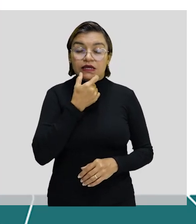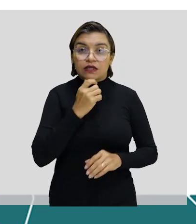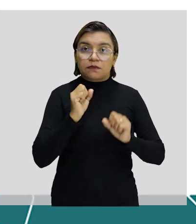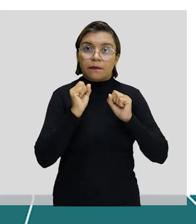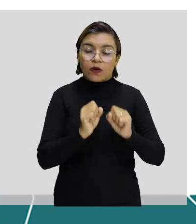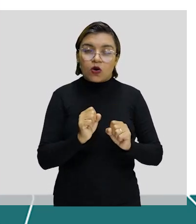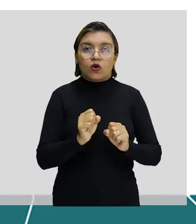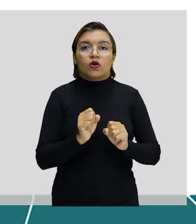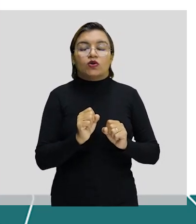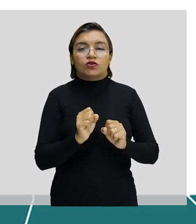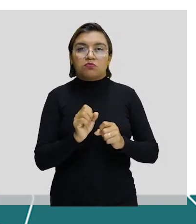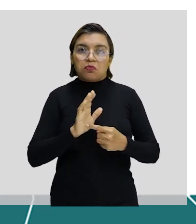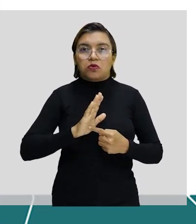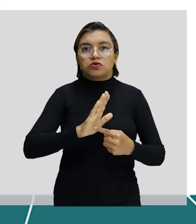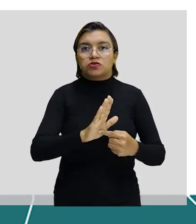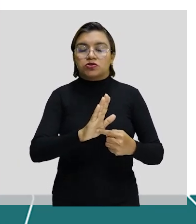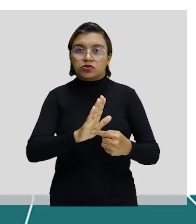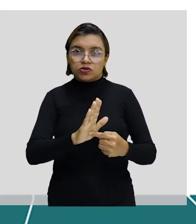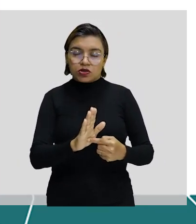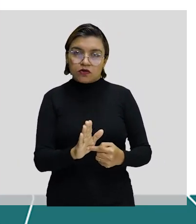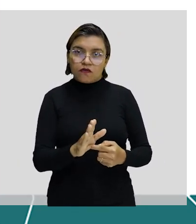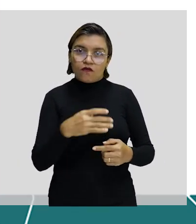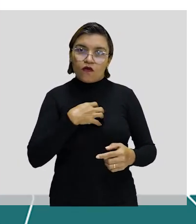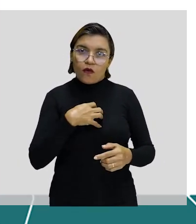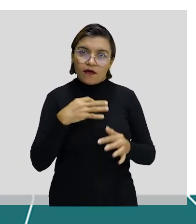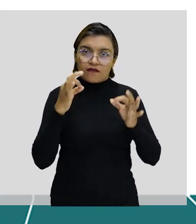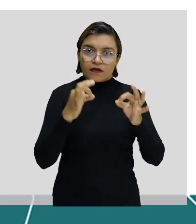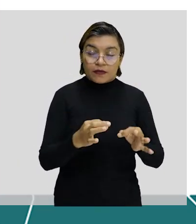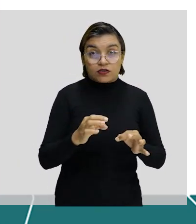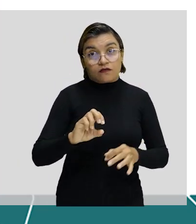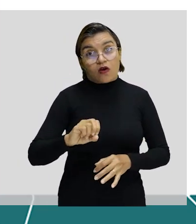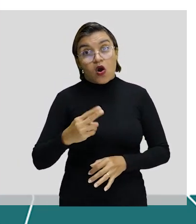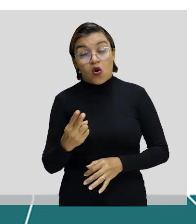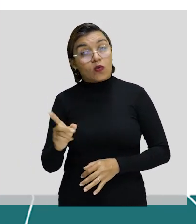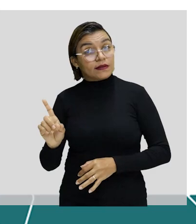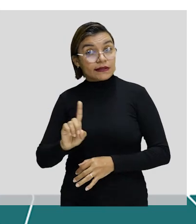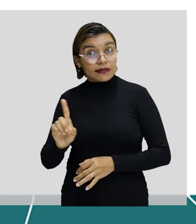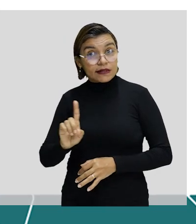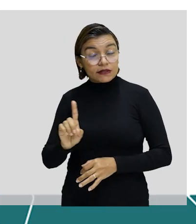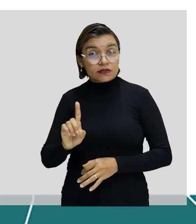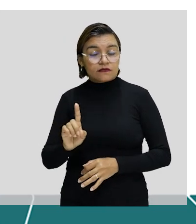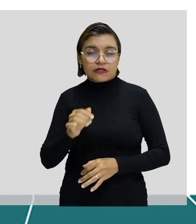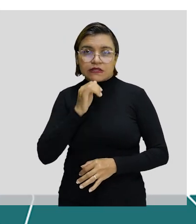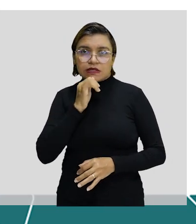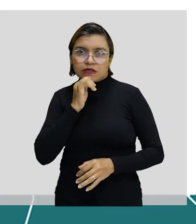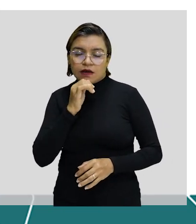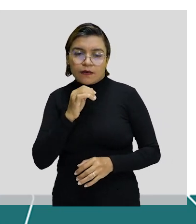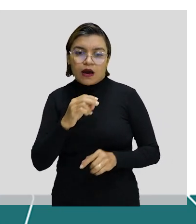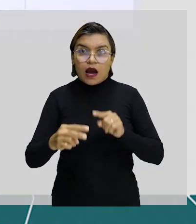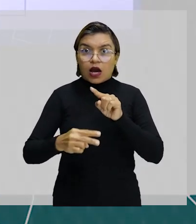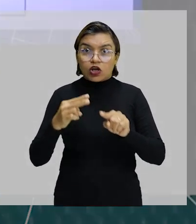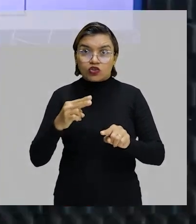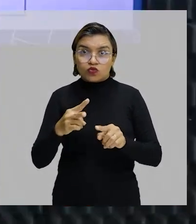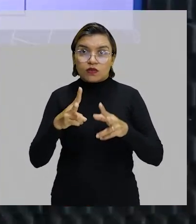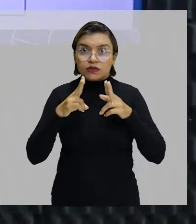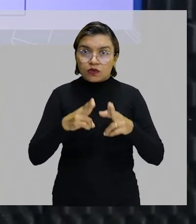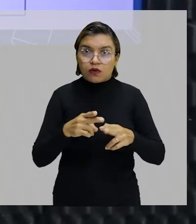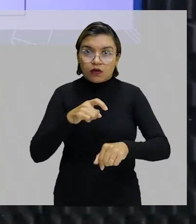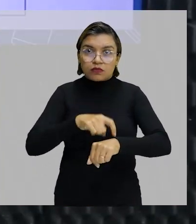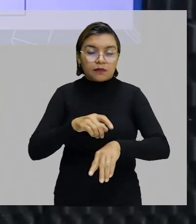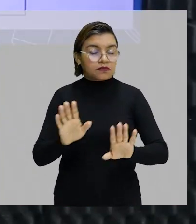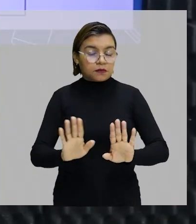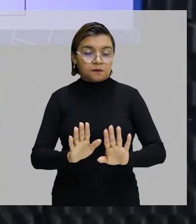formas afirmativas ou você pode fazer as contrações nas formas negativas. Você não pode fazer duas contrações ao mesmo tempo,